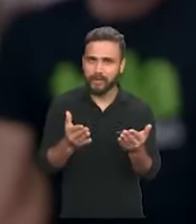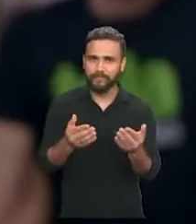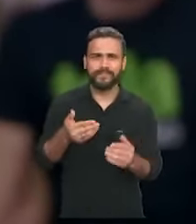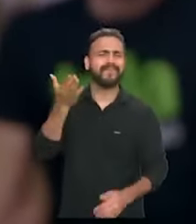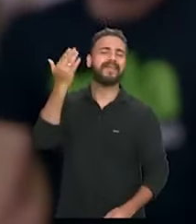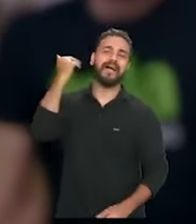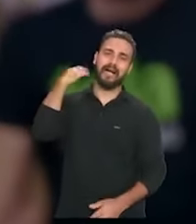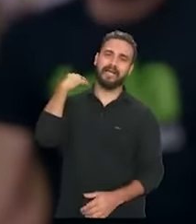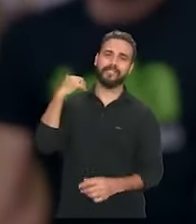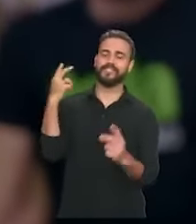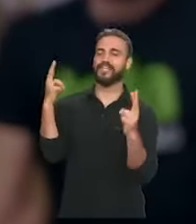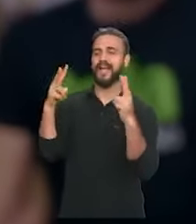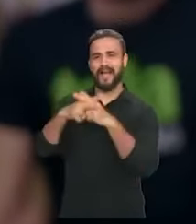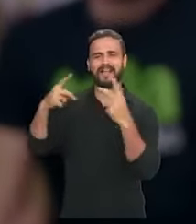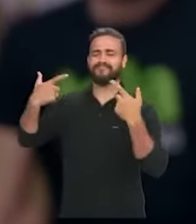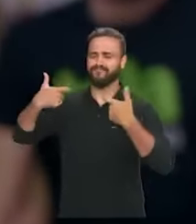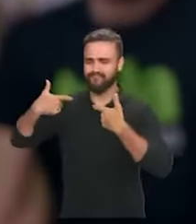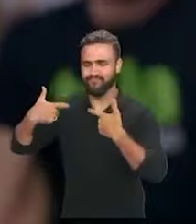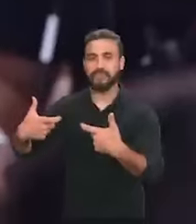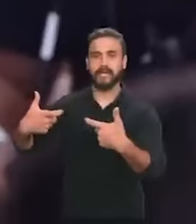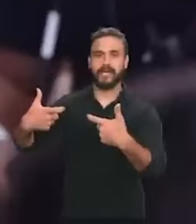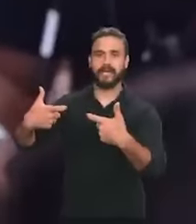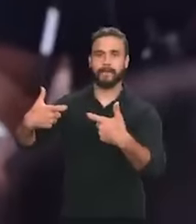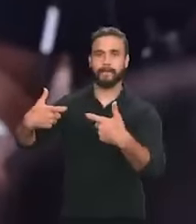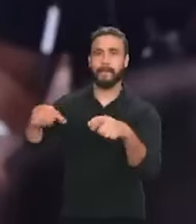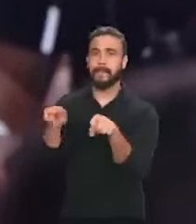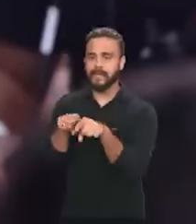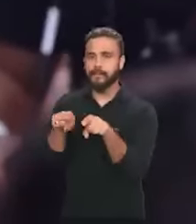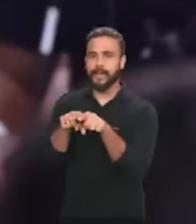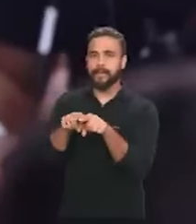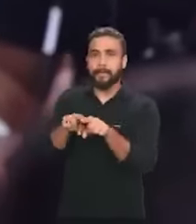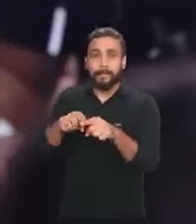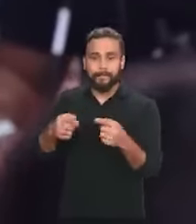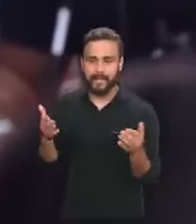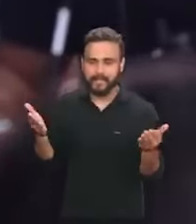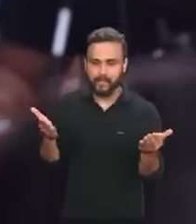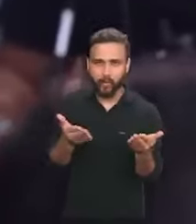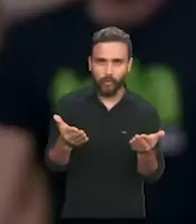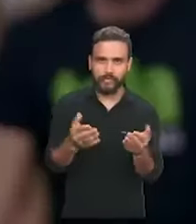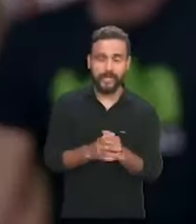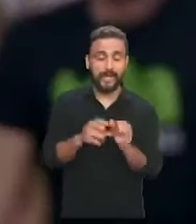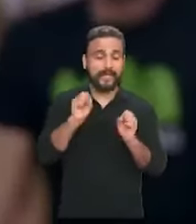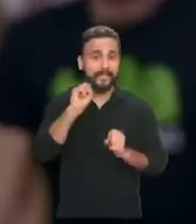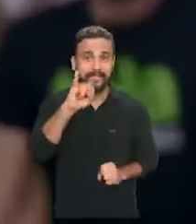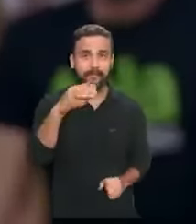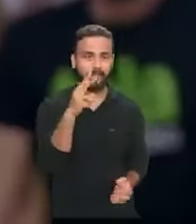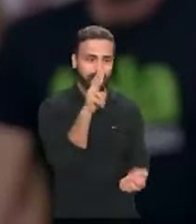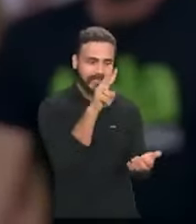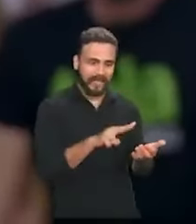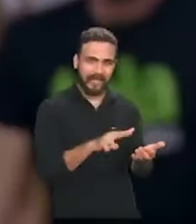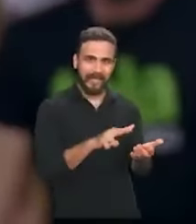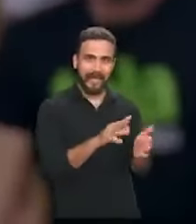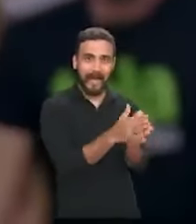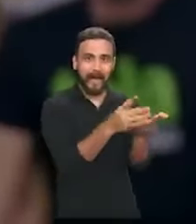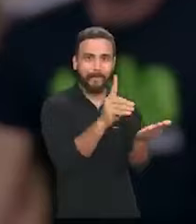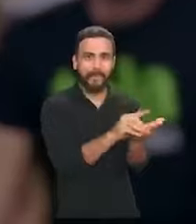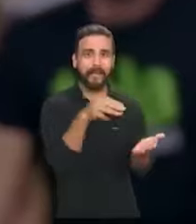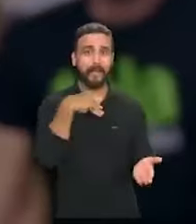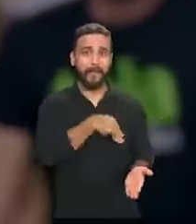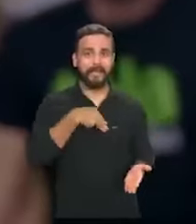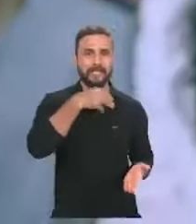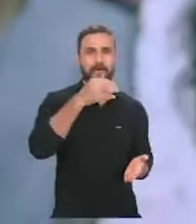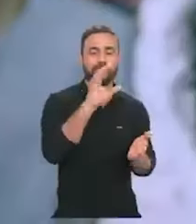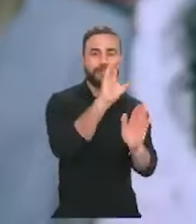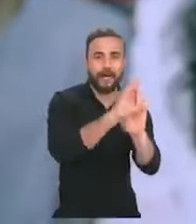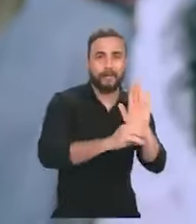guerra só que hoje quando você lê né o Sermão Profético de Jesus em Mateus 24 Lucas 21 você percebe que esses